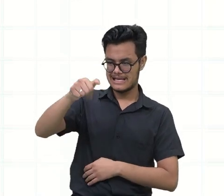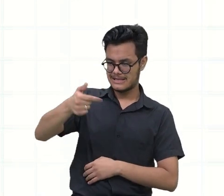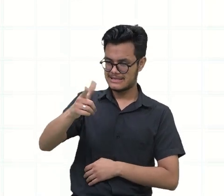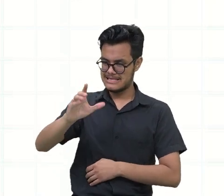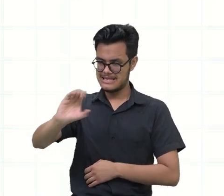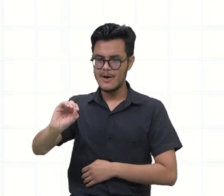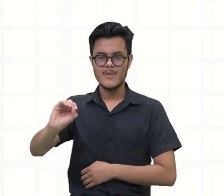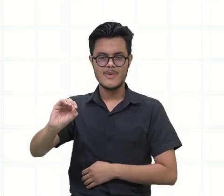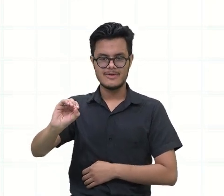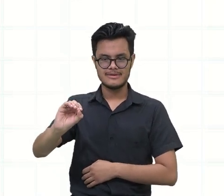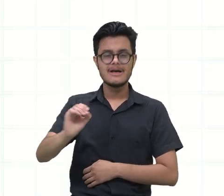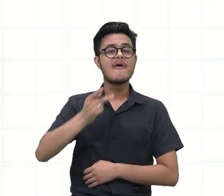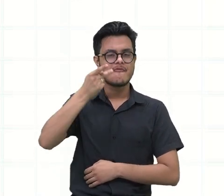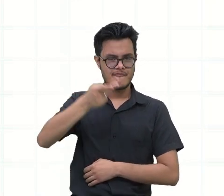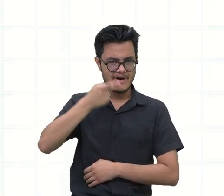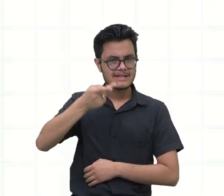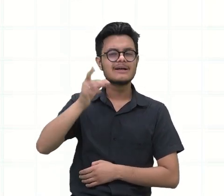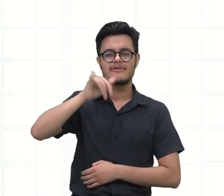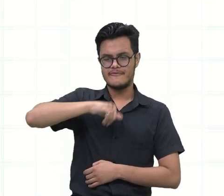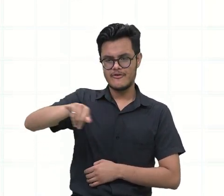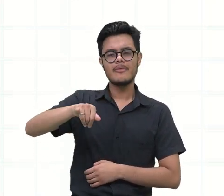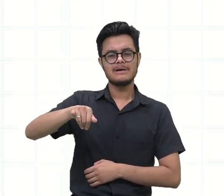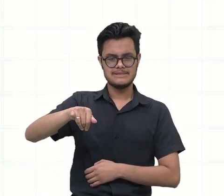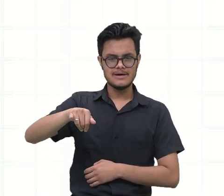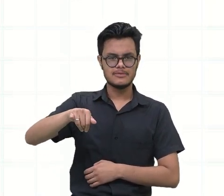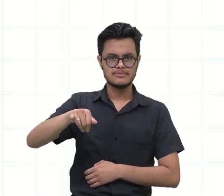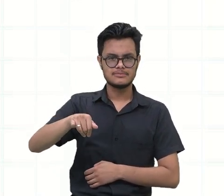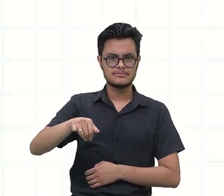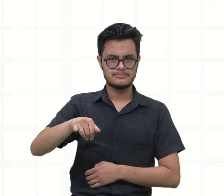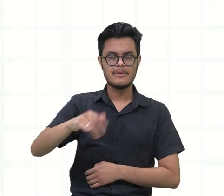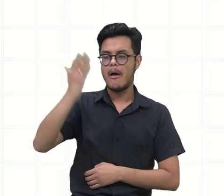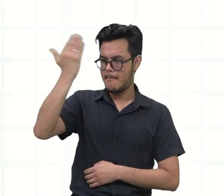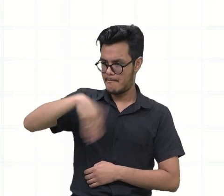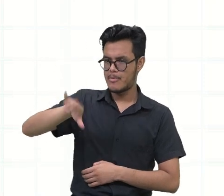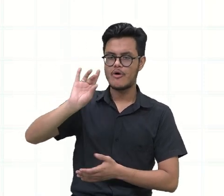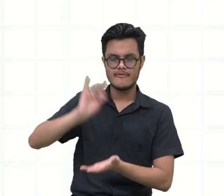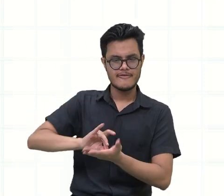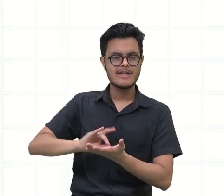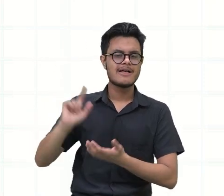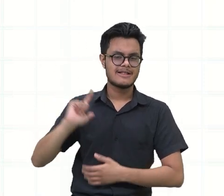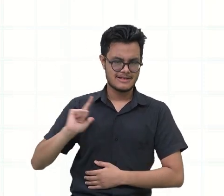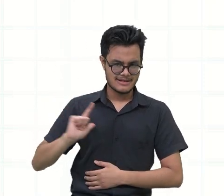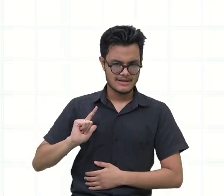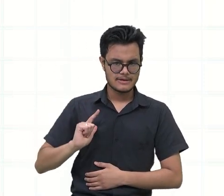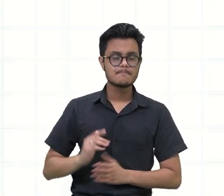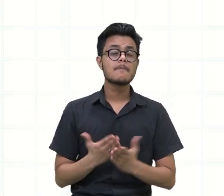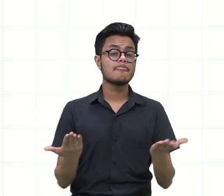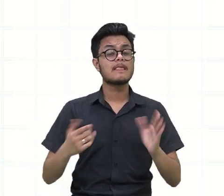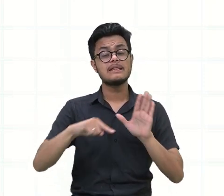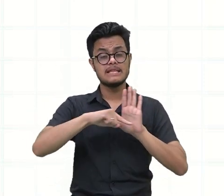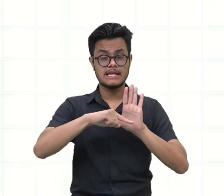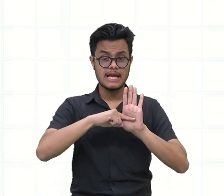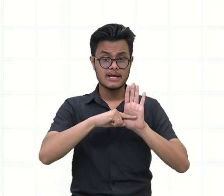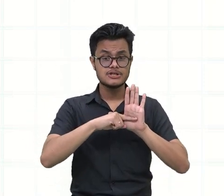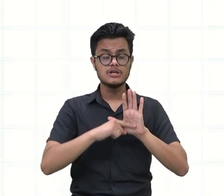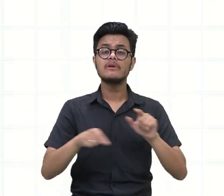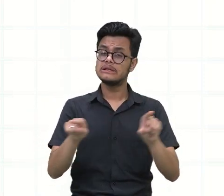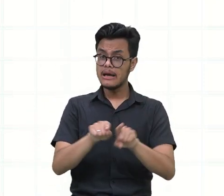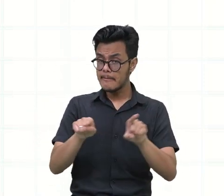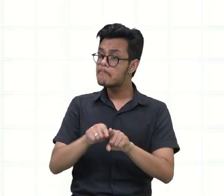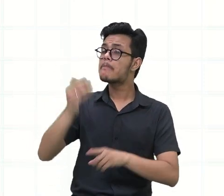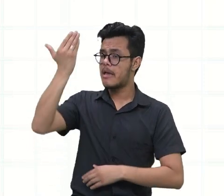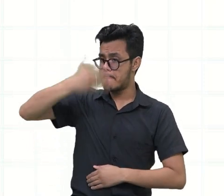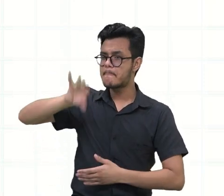sobre algo, dando uma informação assertiva, né, sobre algo. E na negativa, eu também vou estar dando